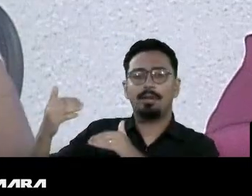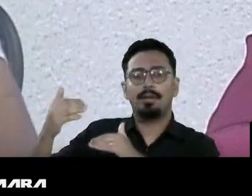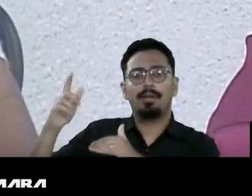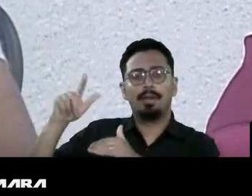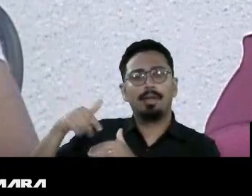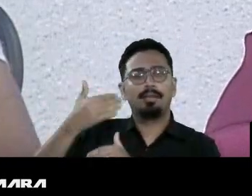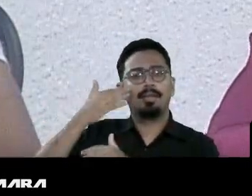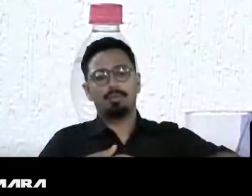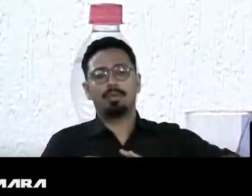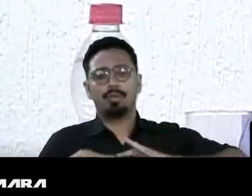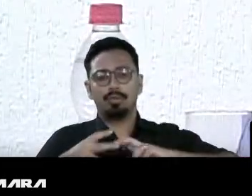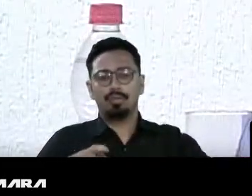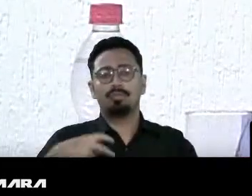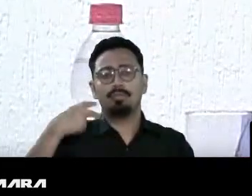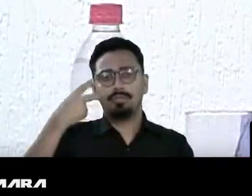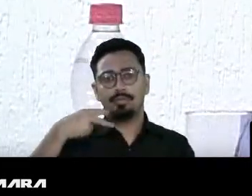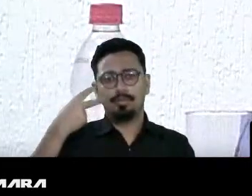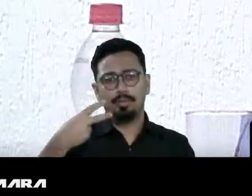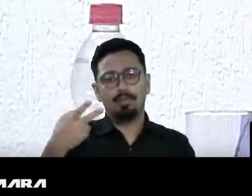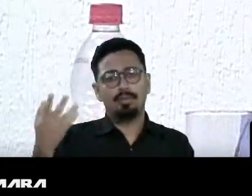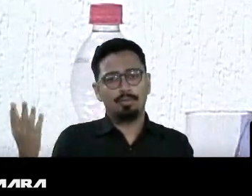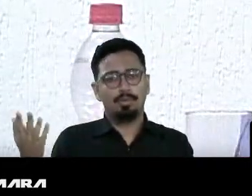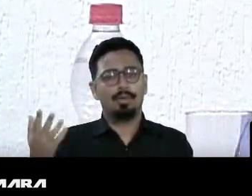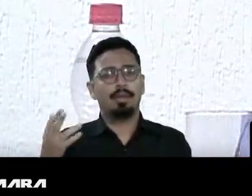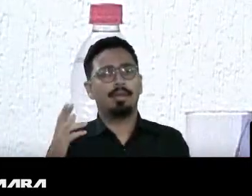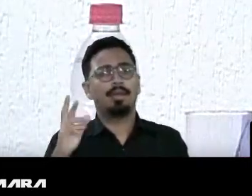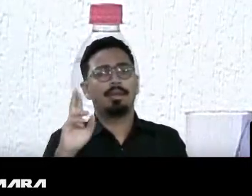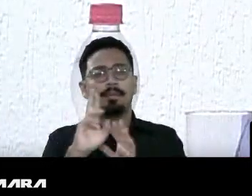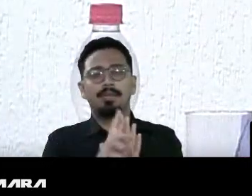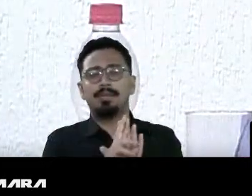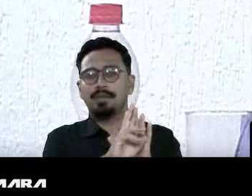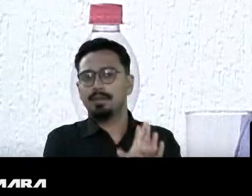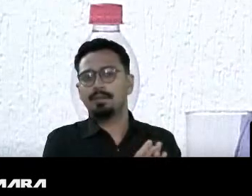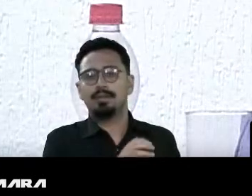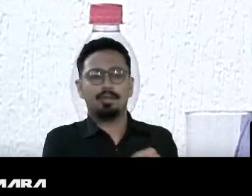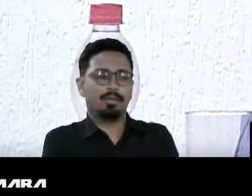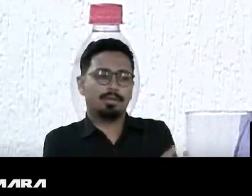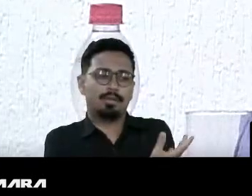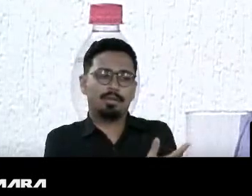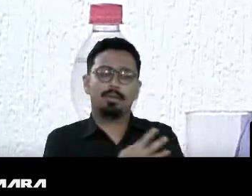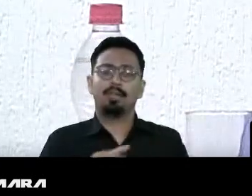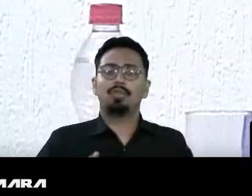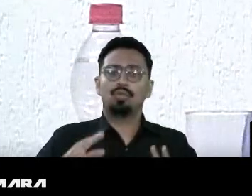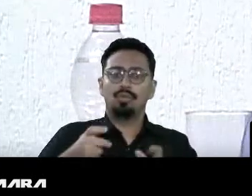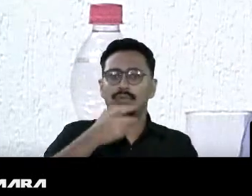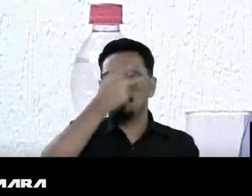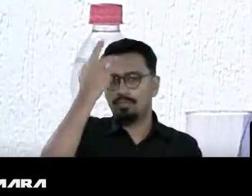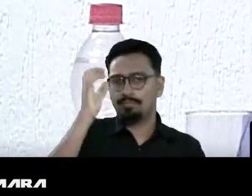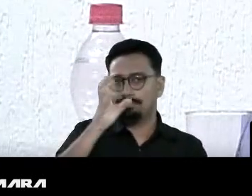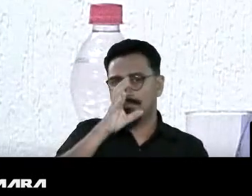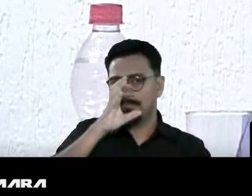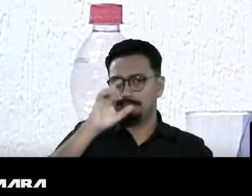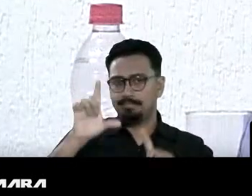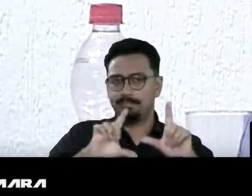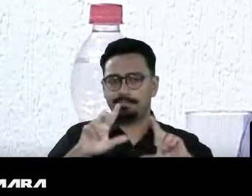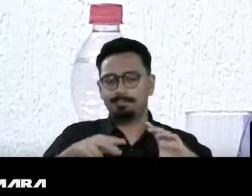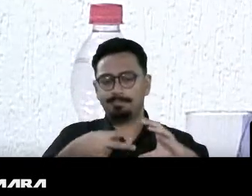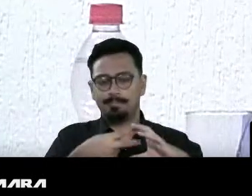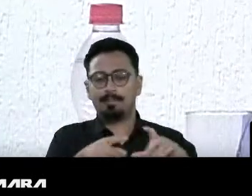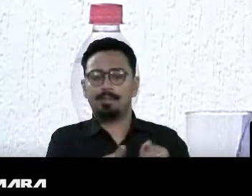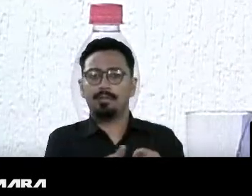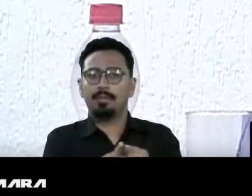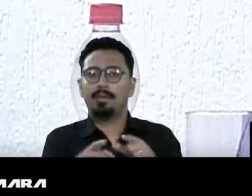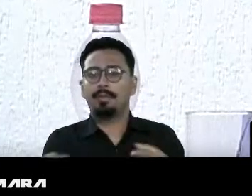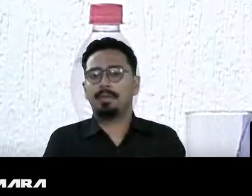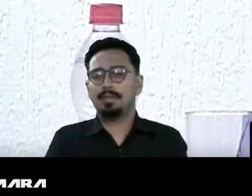obras prioritárias. A Secretaria de Serviços Públicos reivindica aproximadamente 30 milhões para o aterramento da fiação aérea, segundo o